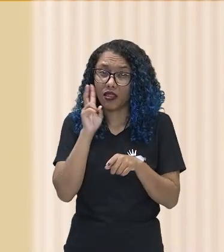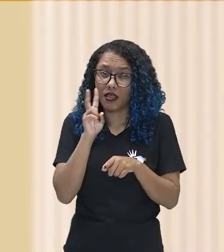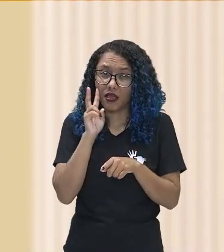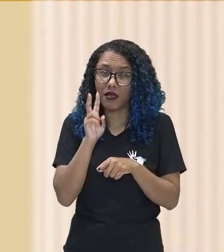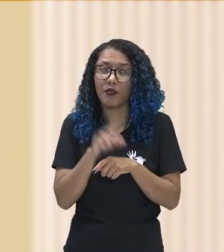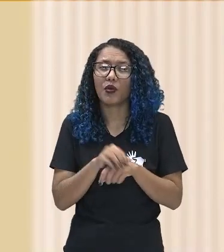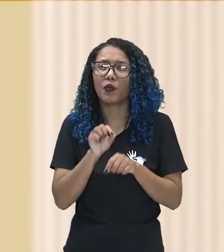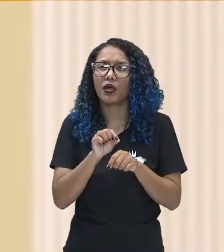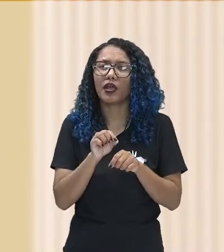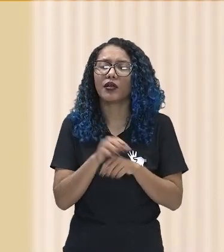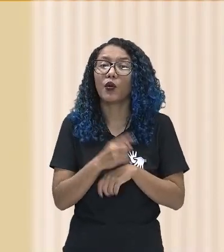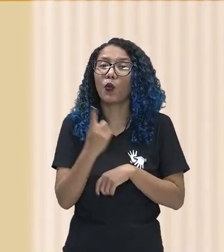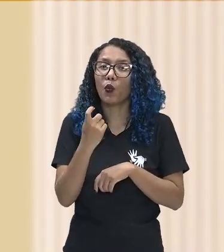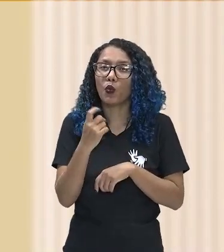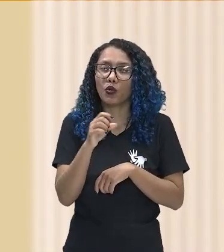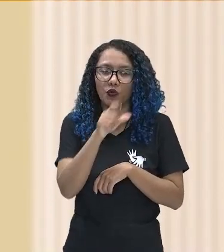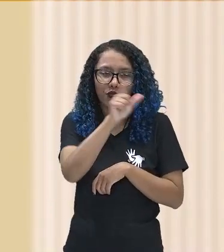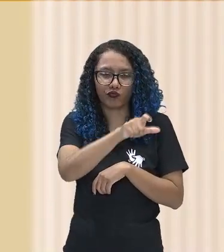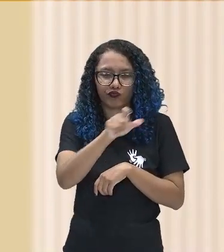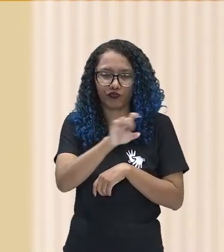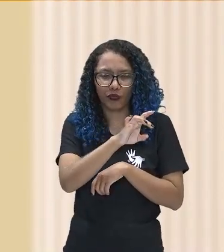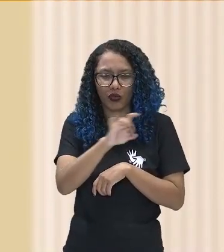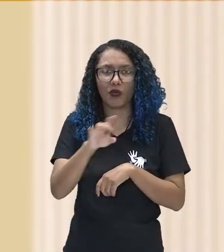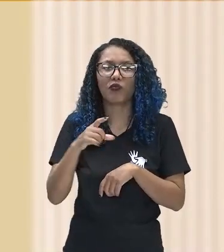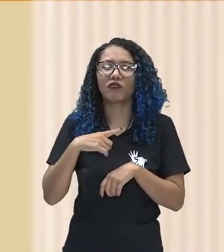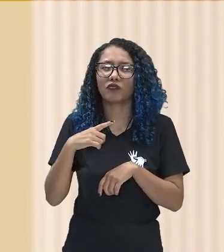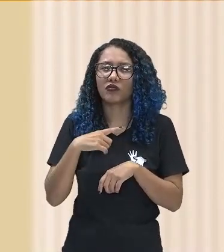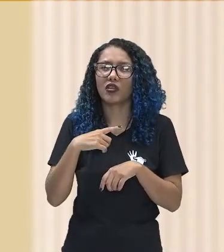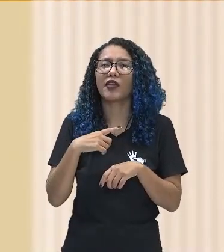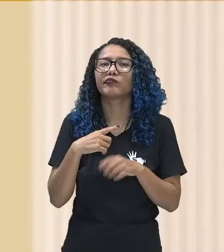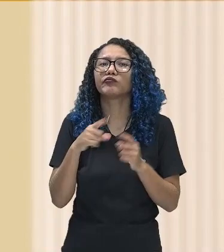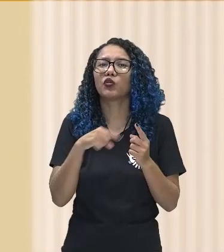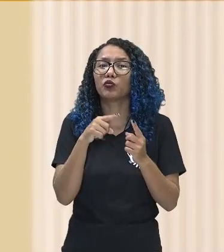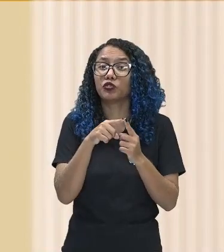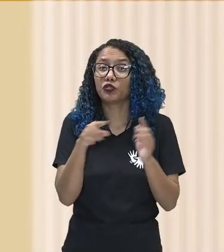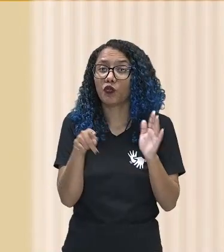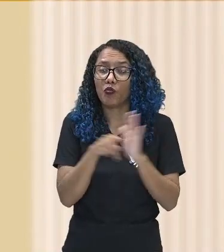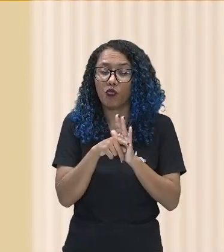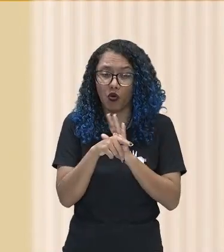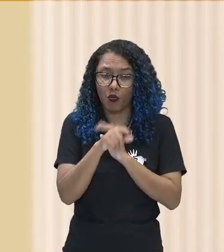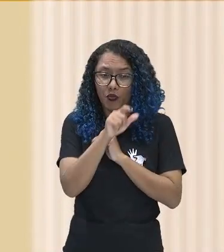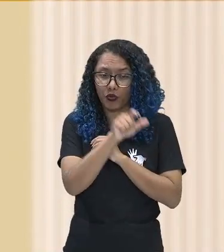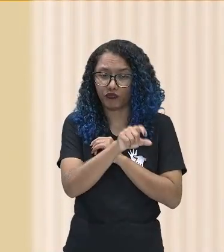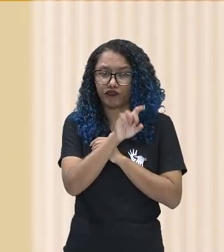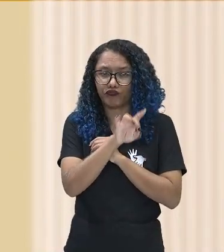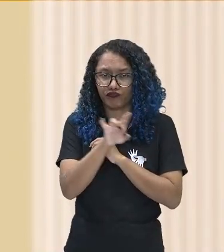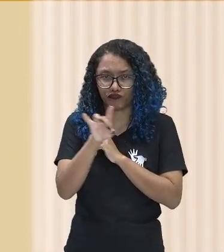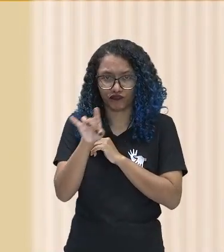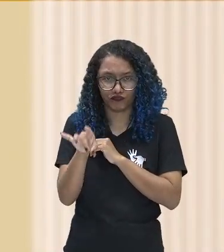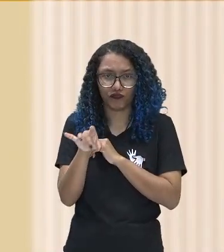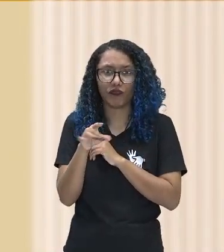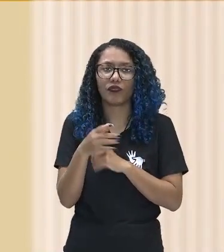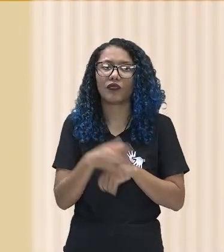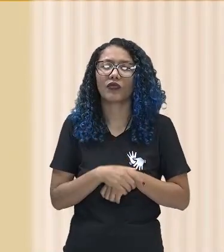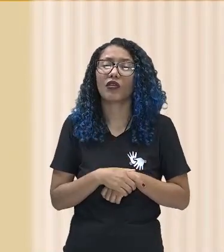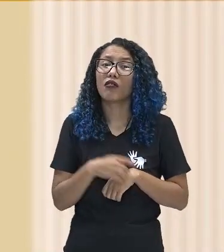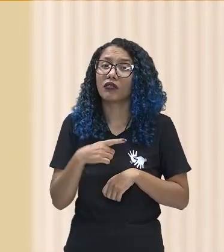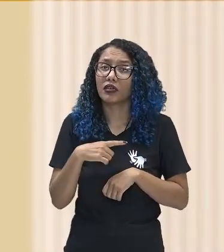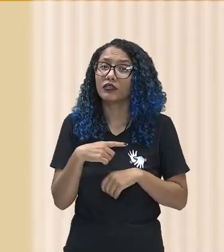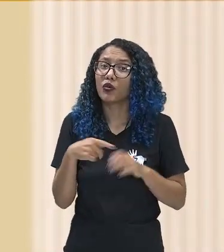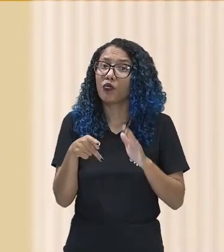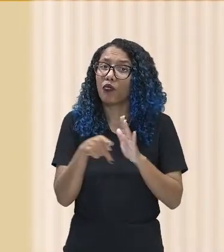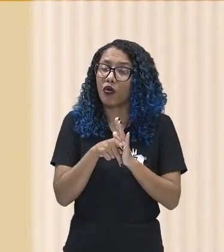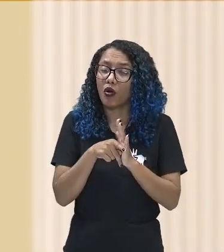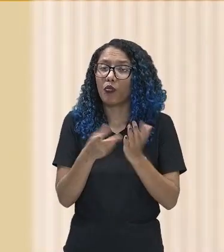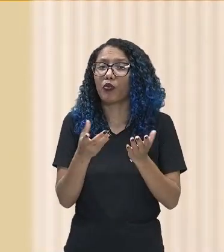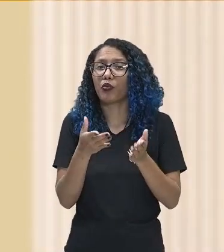seu próprio propósito, cada um está em um momento de vida, tá? Mas é preciso, nesse momento